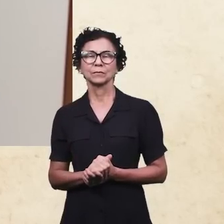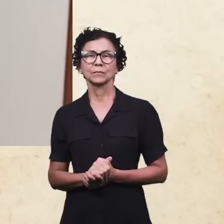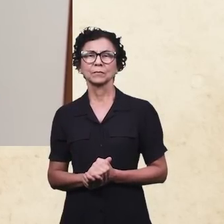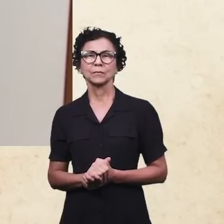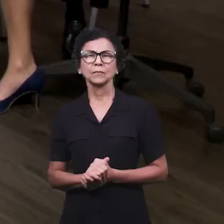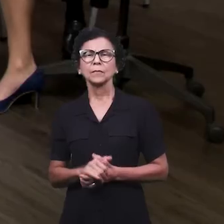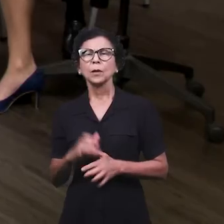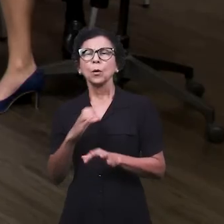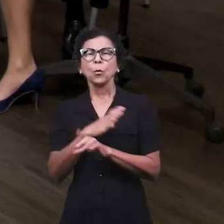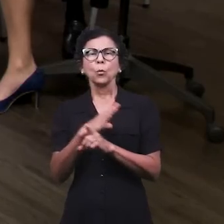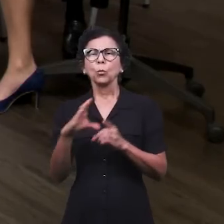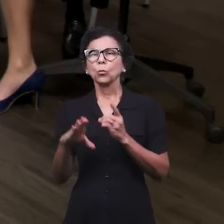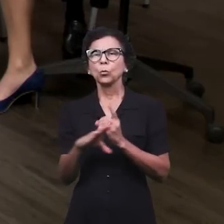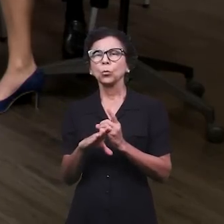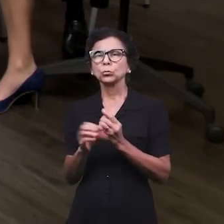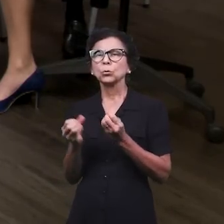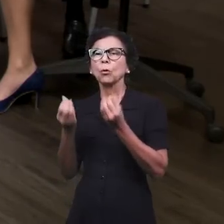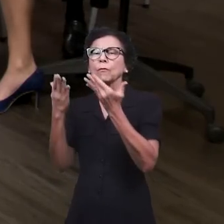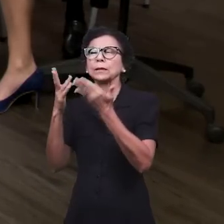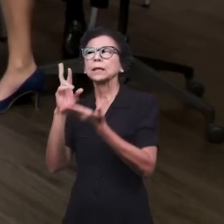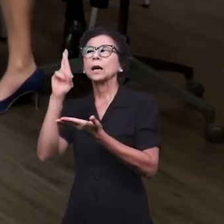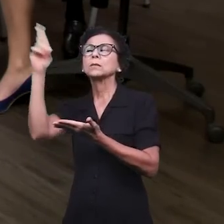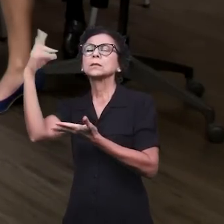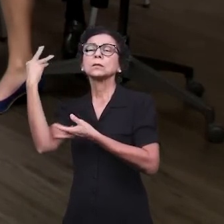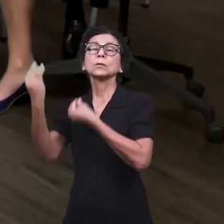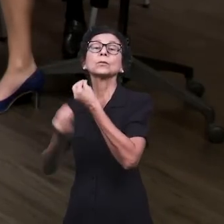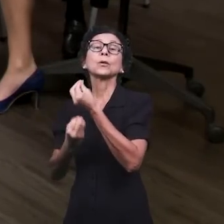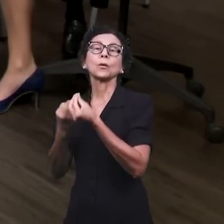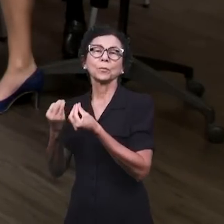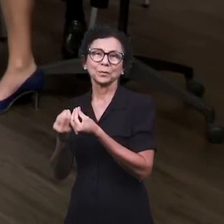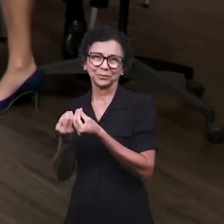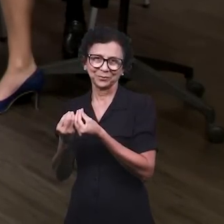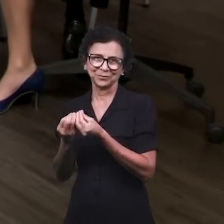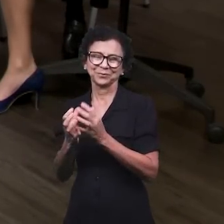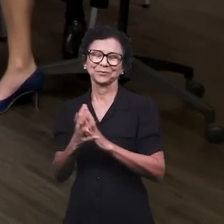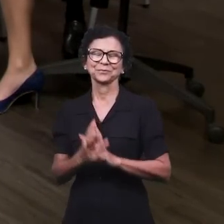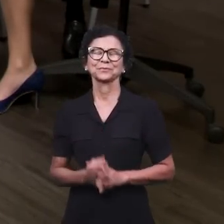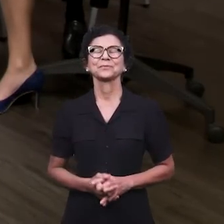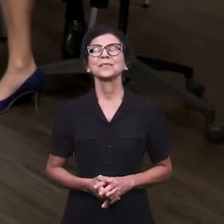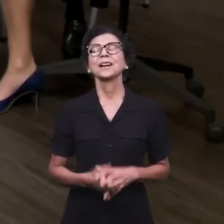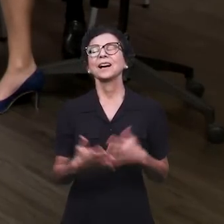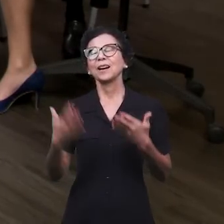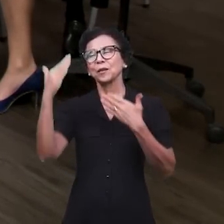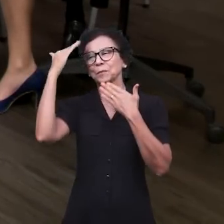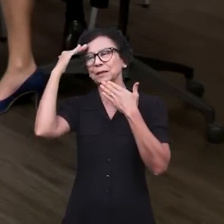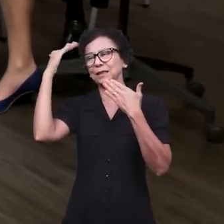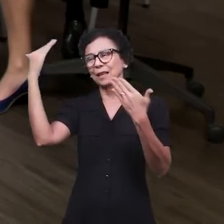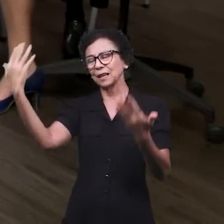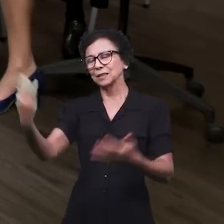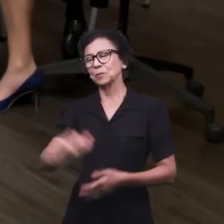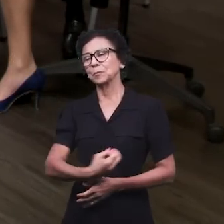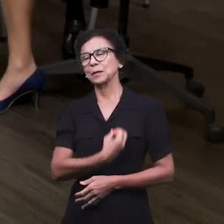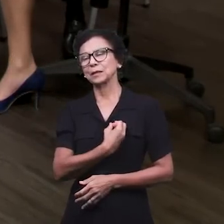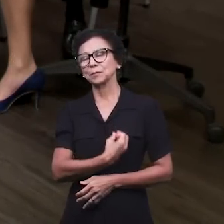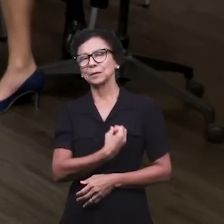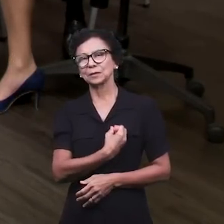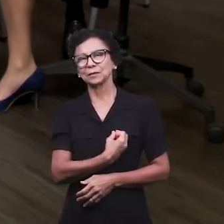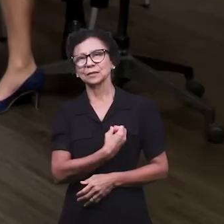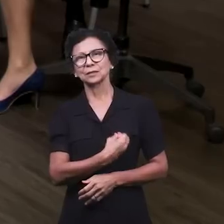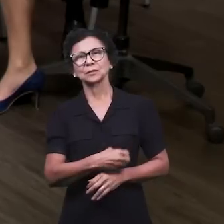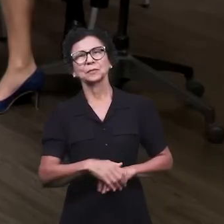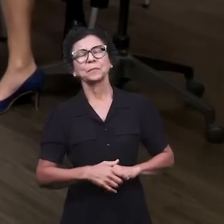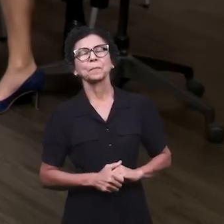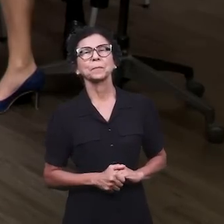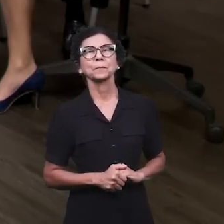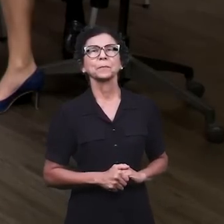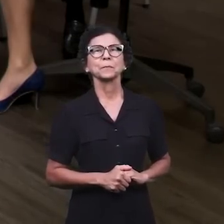culto ao Senhor? Amém. Obrigado, Natália, por sua participação, por sua pergunta. Um abraço aos irmãos aí em Taguatinga